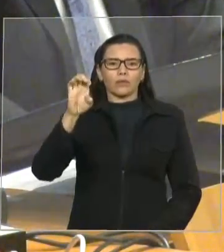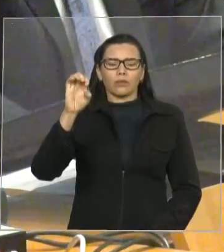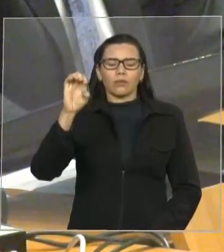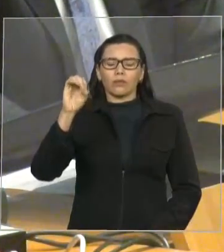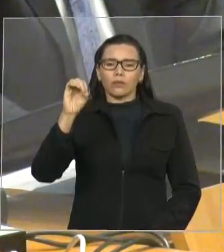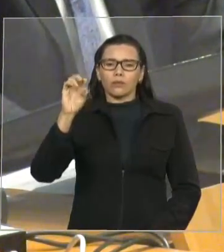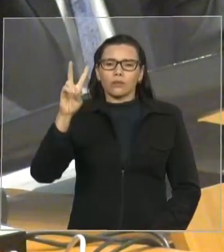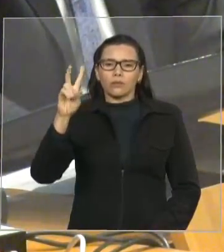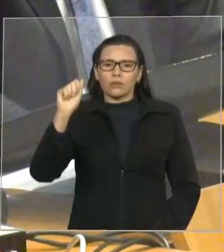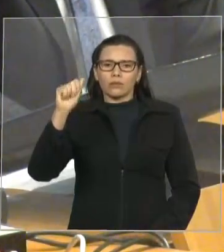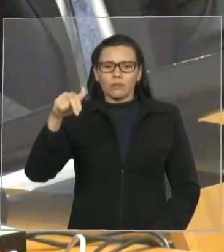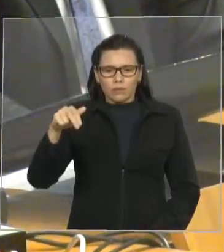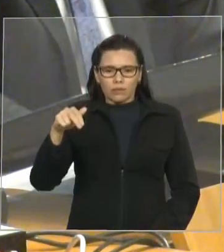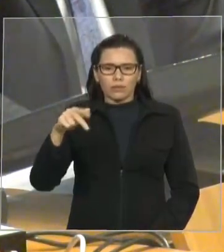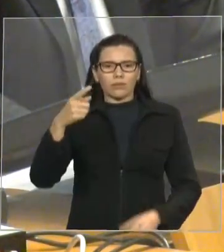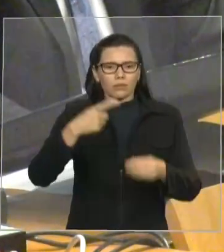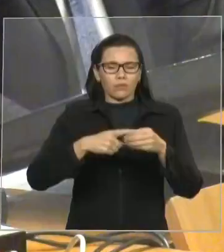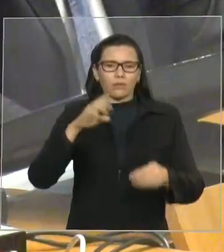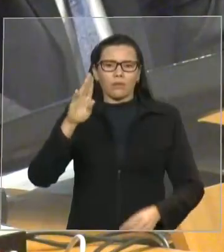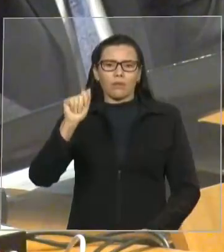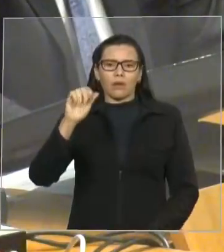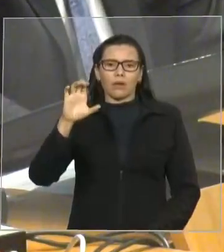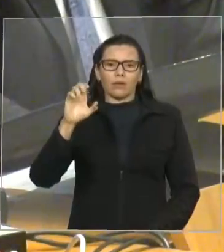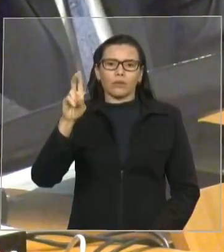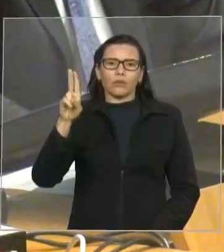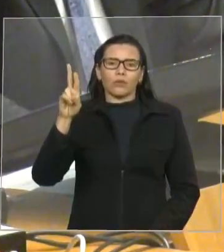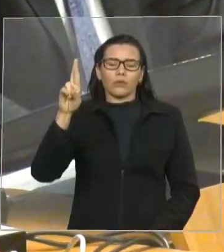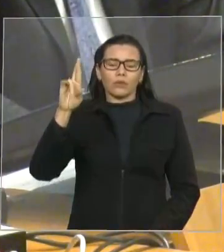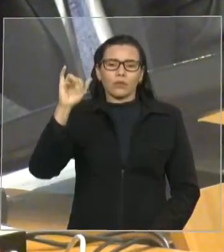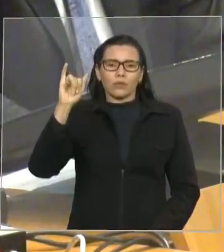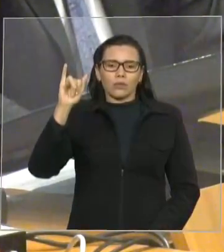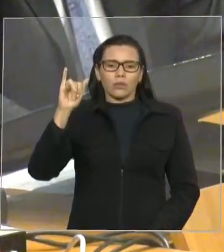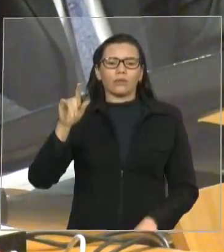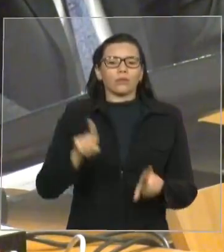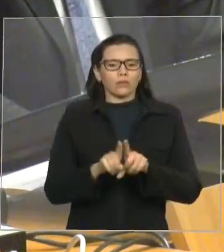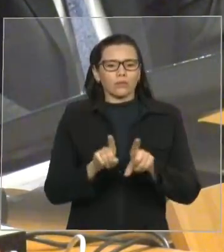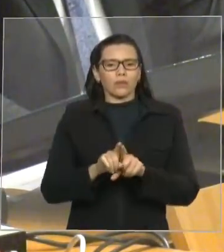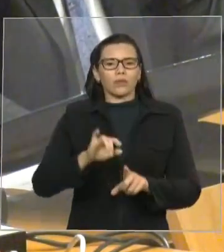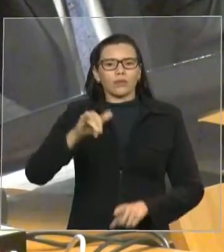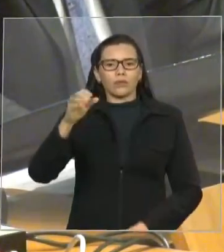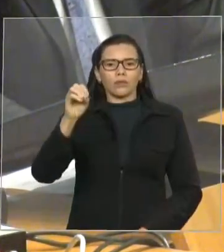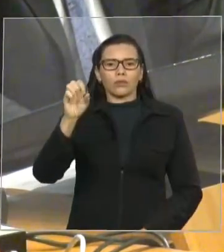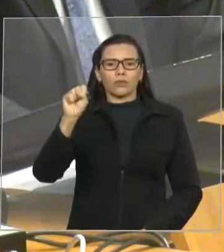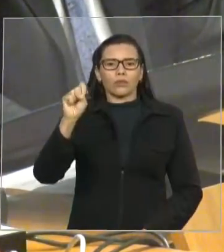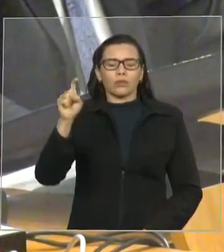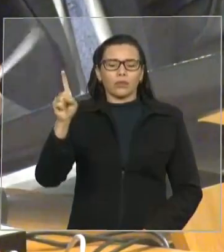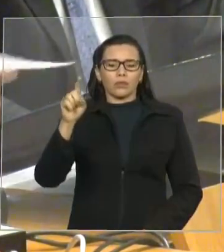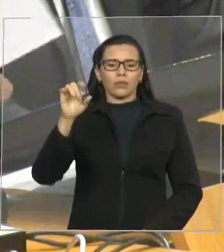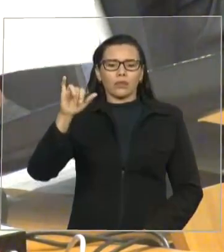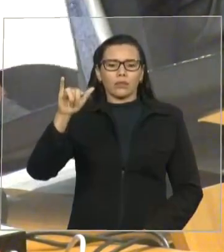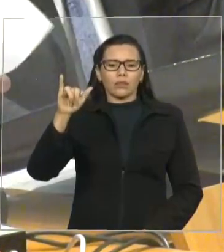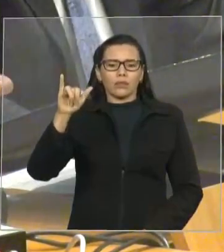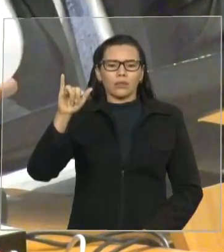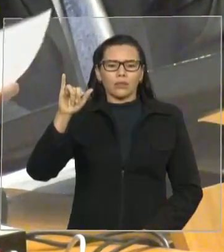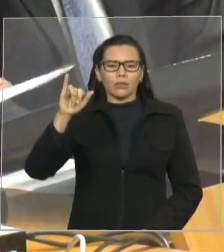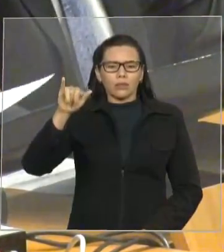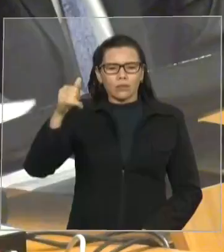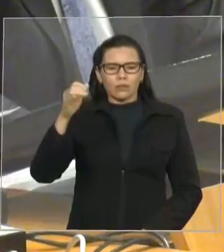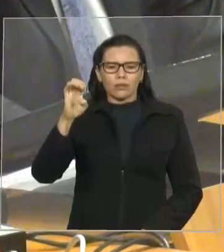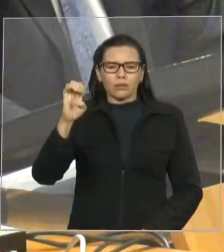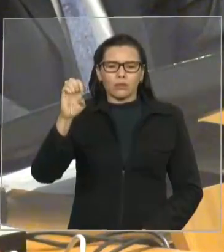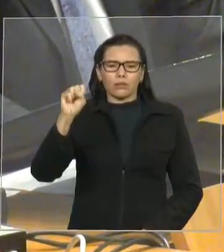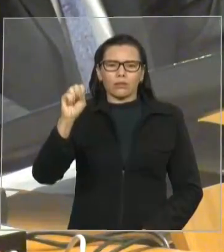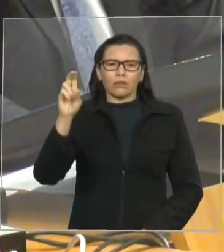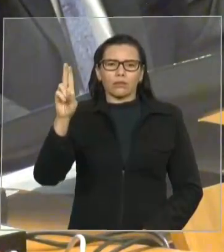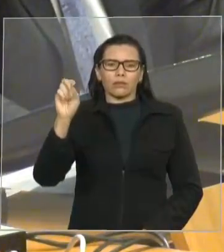Bacuri, de José de Jesus, tenente coronel Capelão, aqui presente. Depois